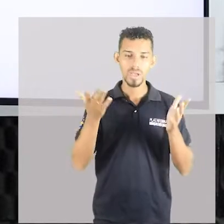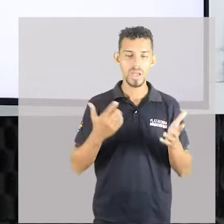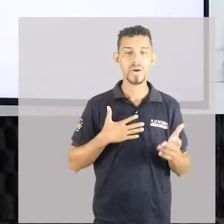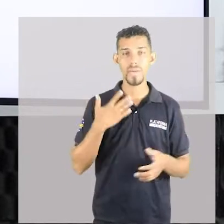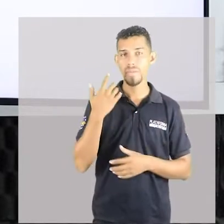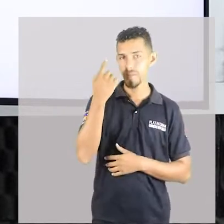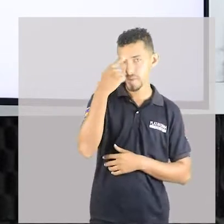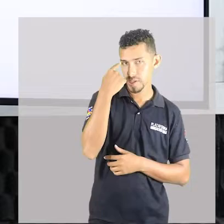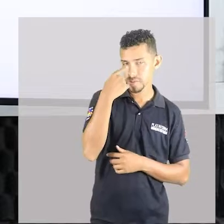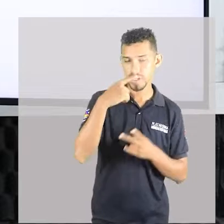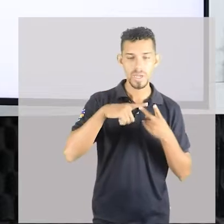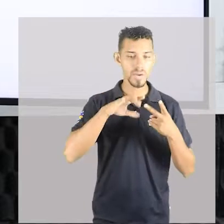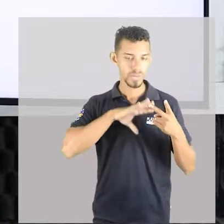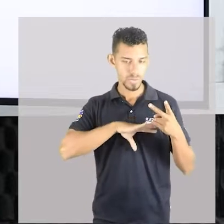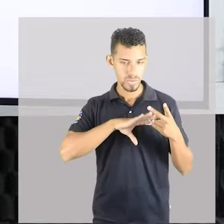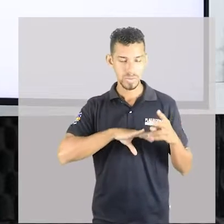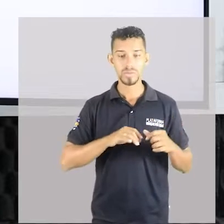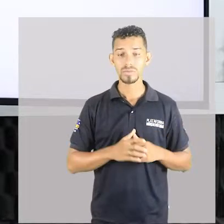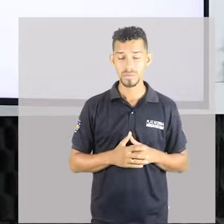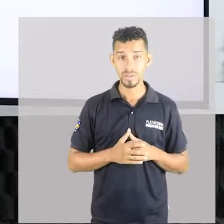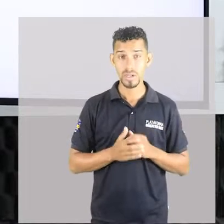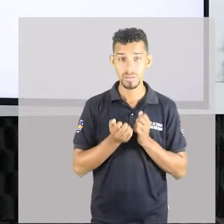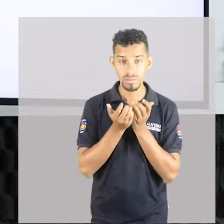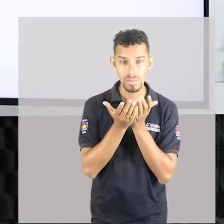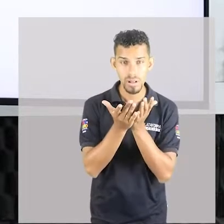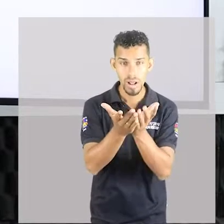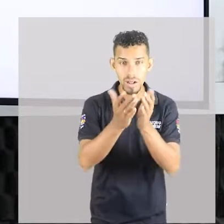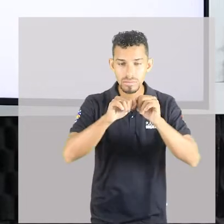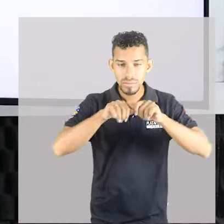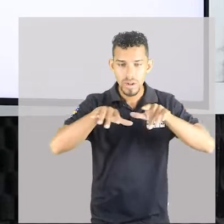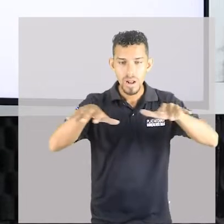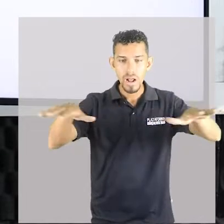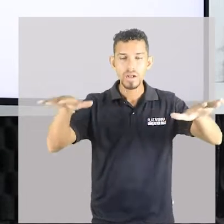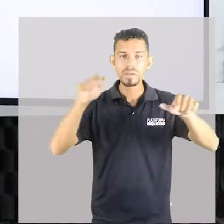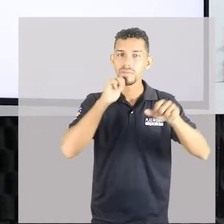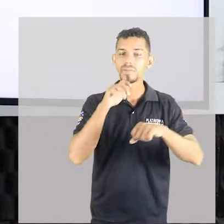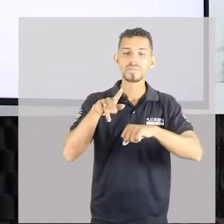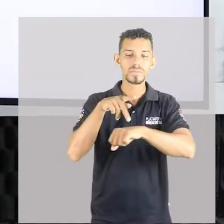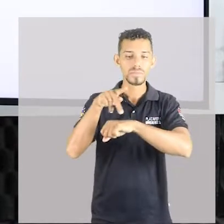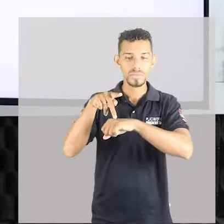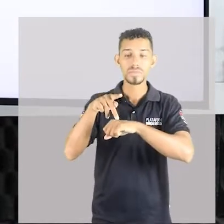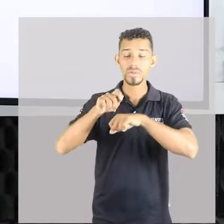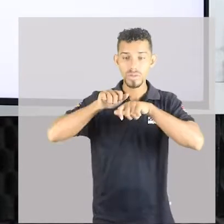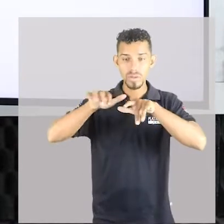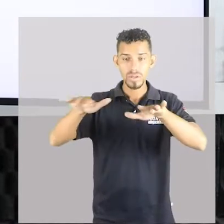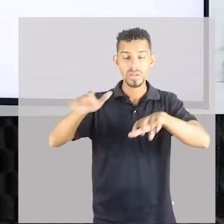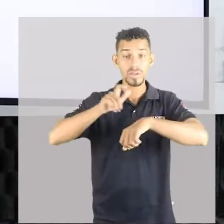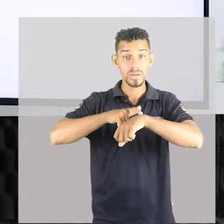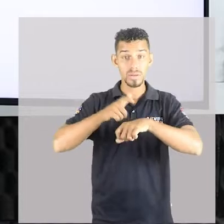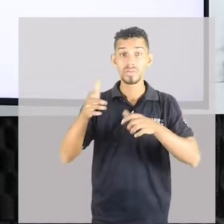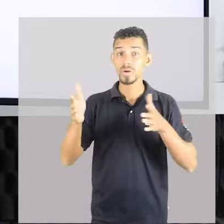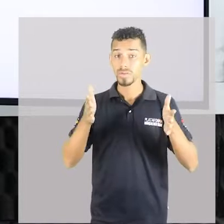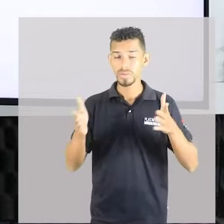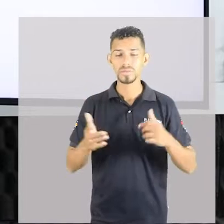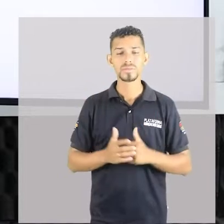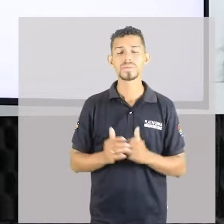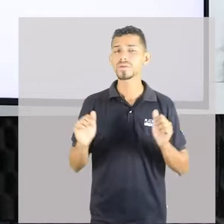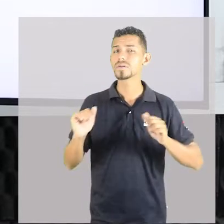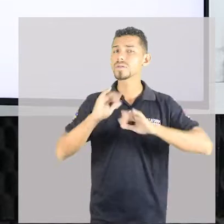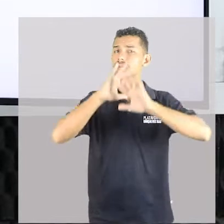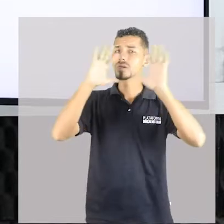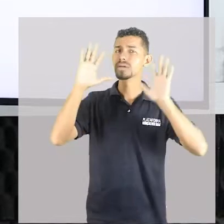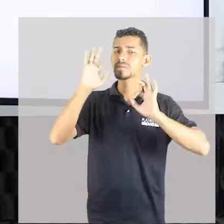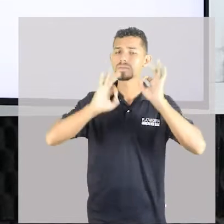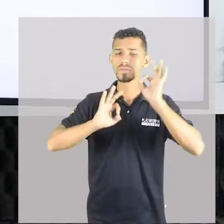e Portugal. Então chegou a vez dessa expansão, chegou a vez desses países expandirem. Então, você tem também, claro, a construção